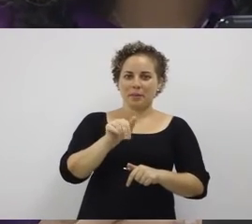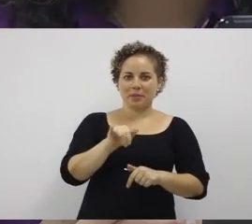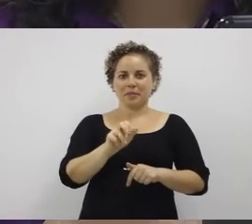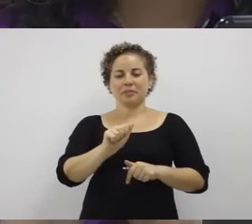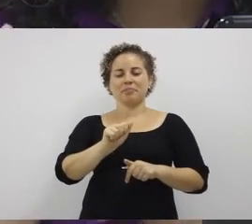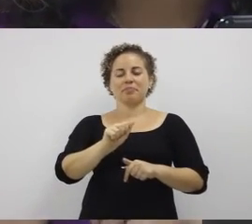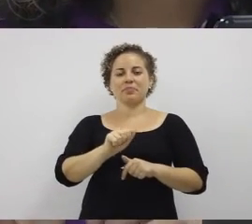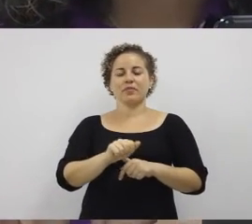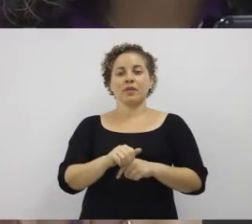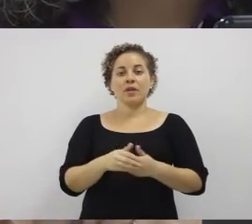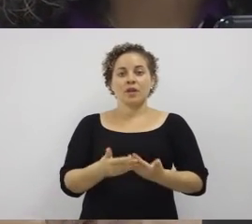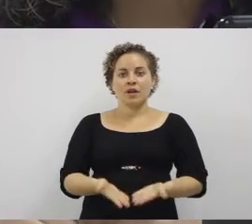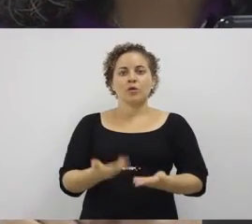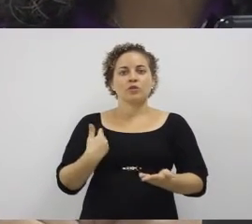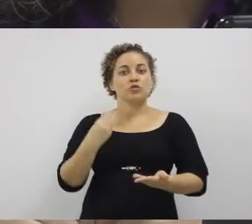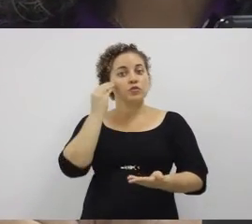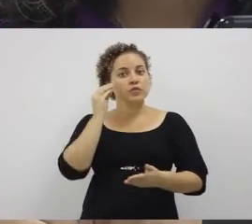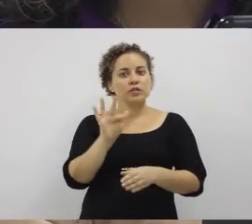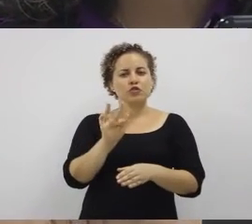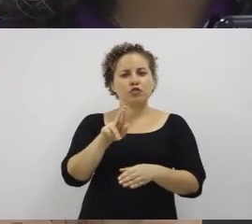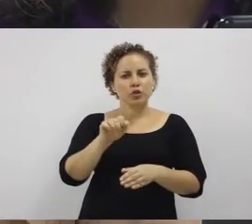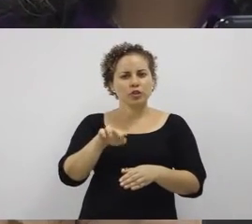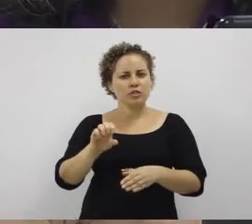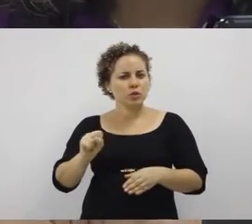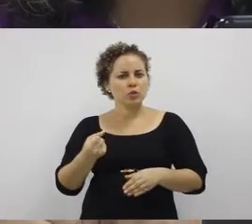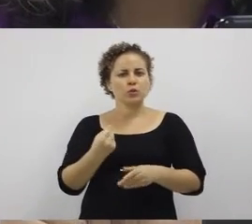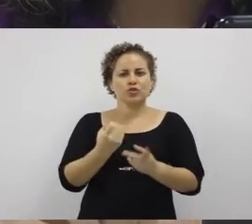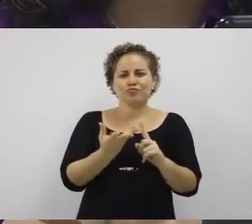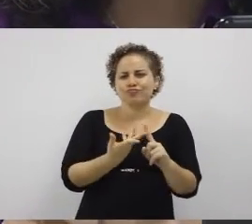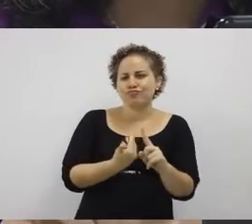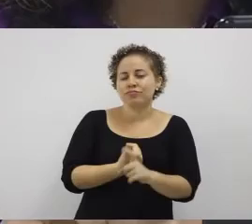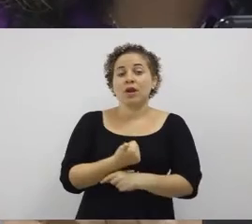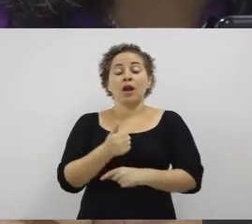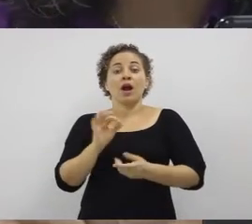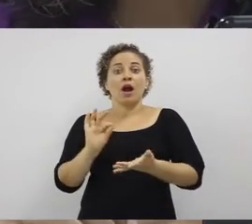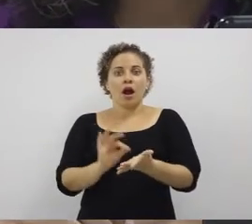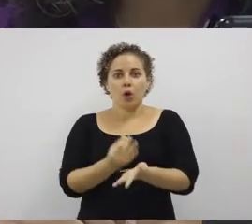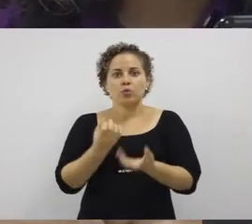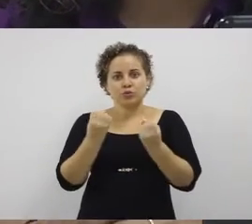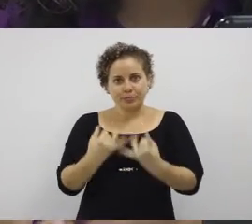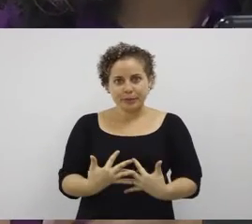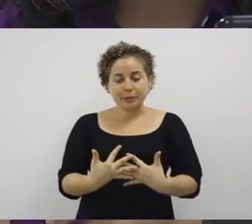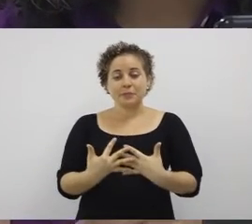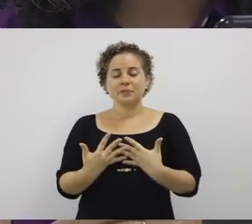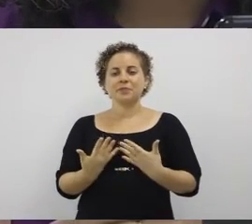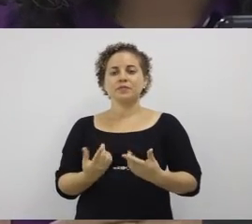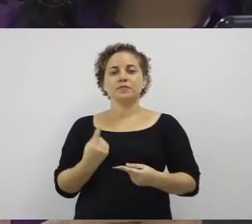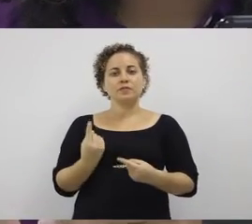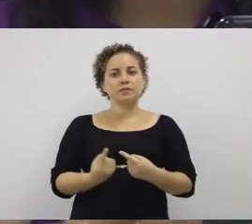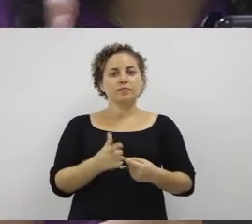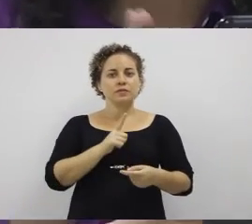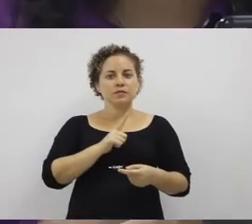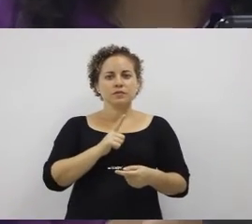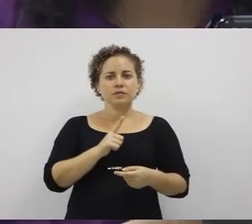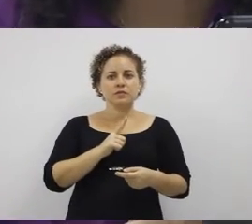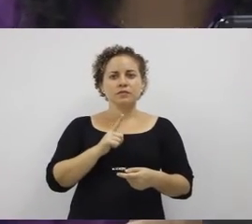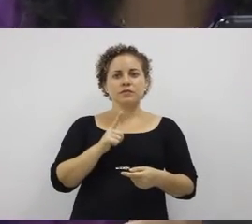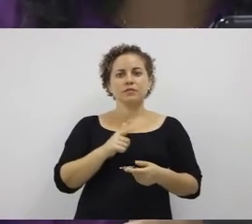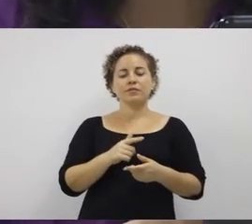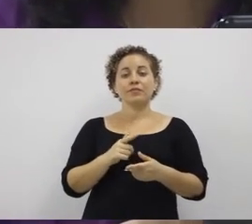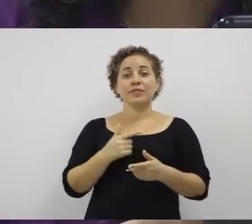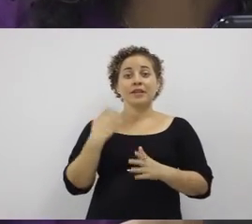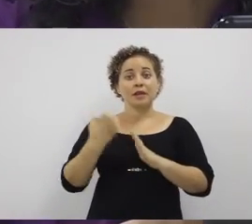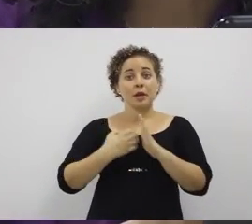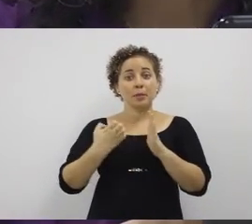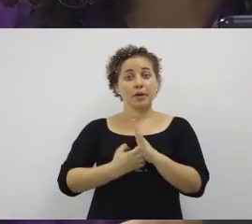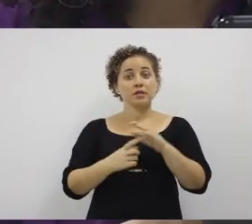argumentos em favor de um único fornecedor e de vários fornecedores são citados por alguns autores. Entre eles temos que, se a empresa tiver